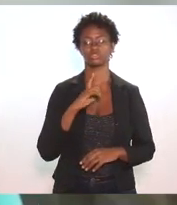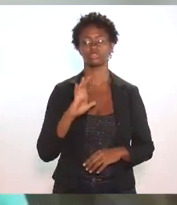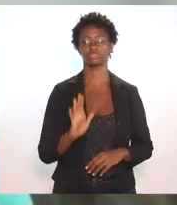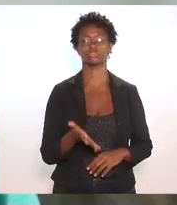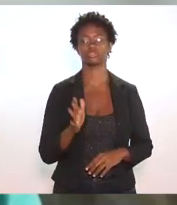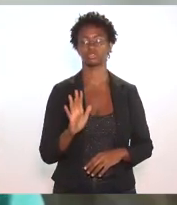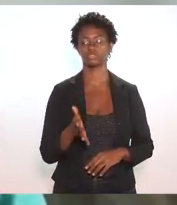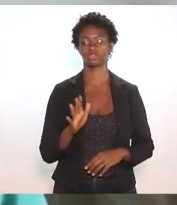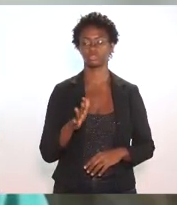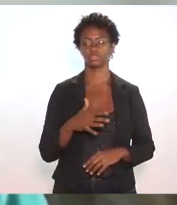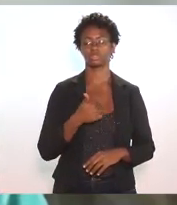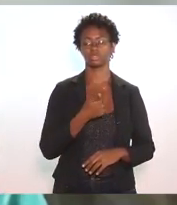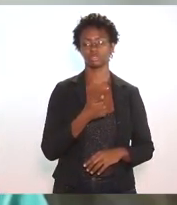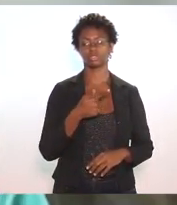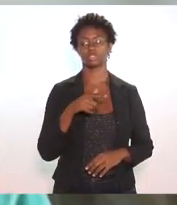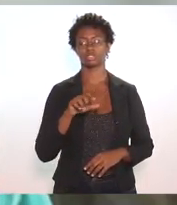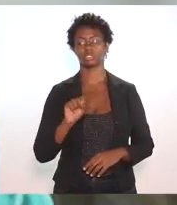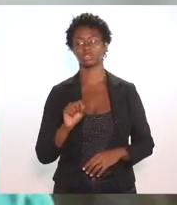ocupados em